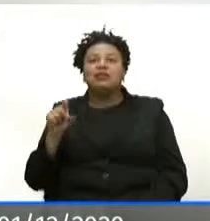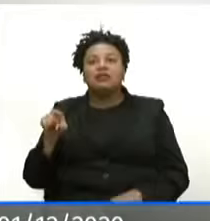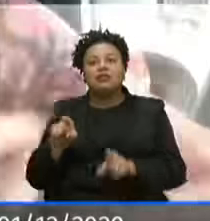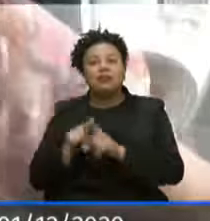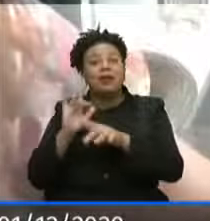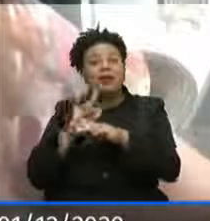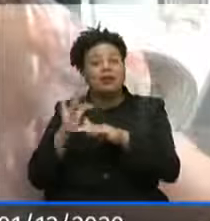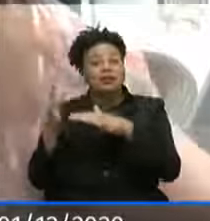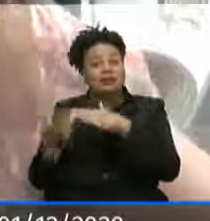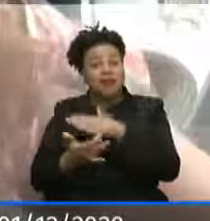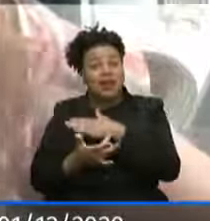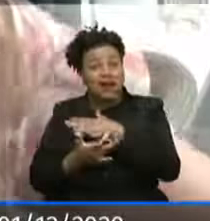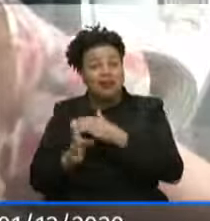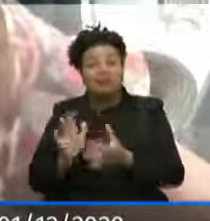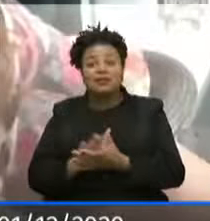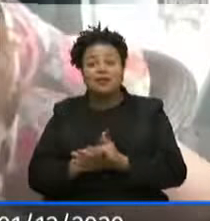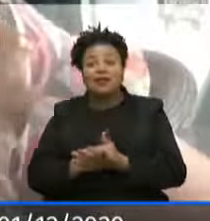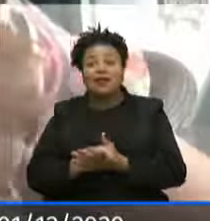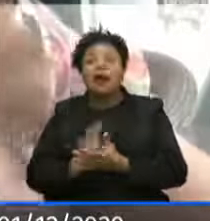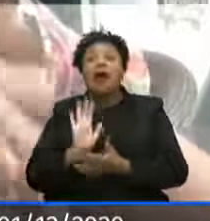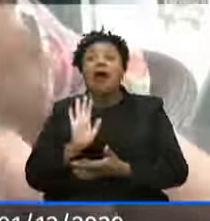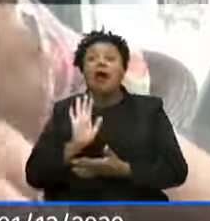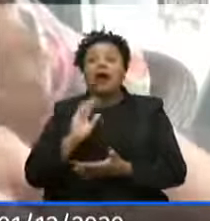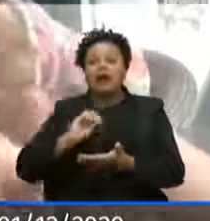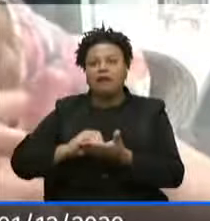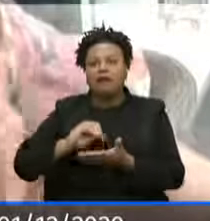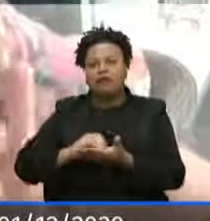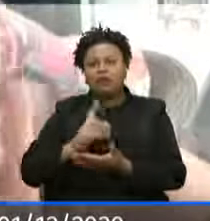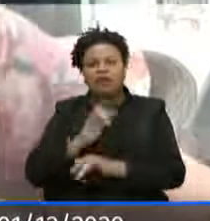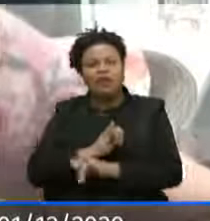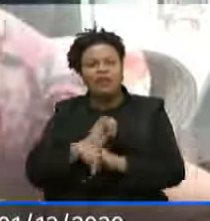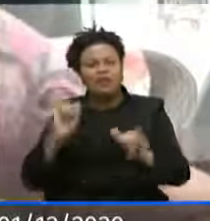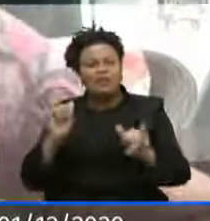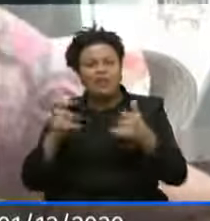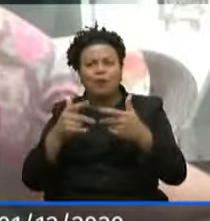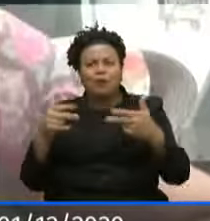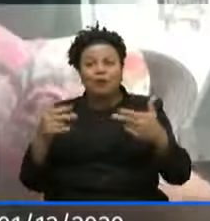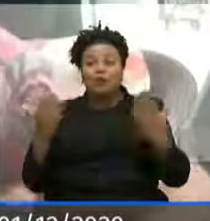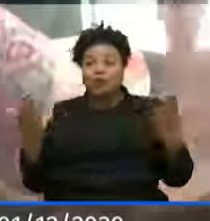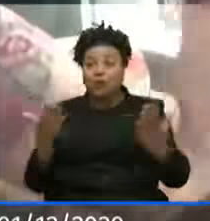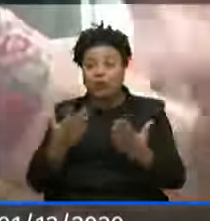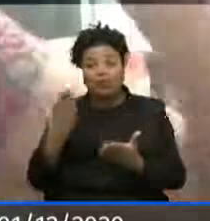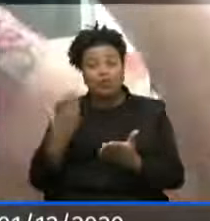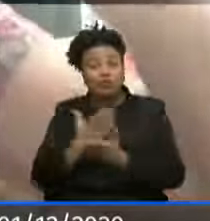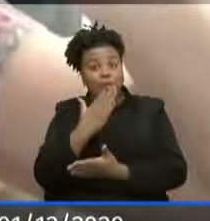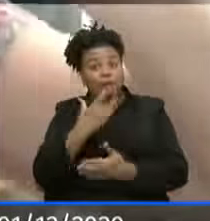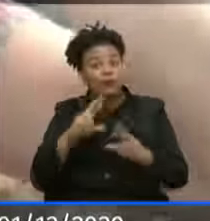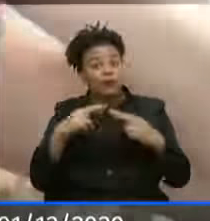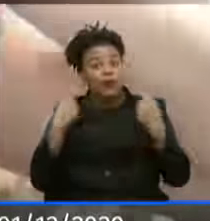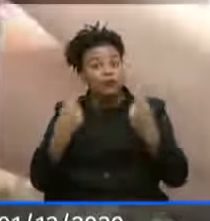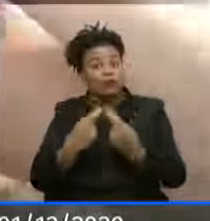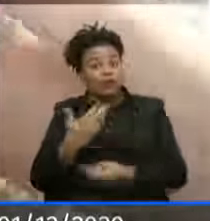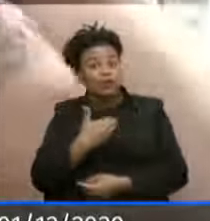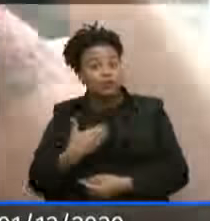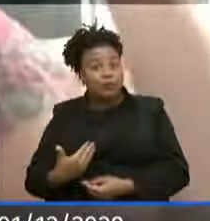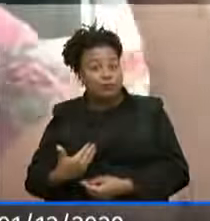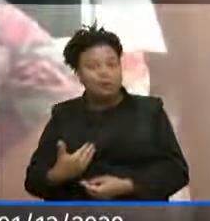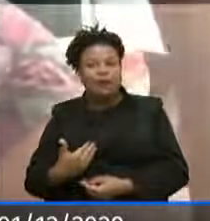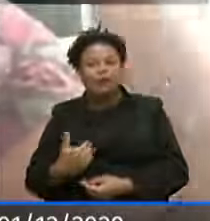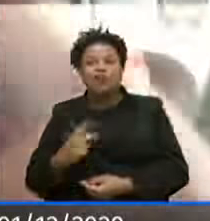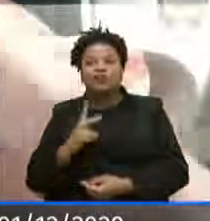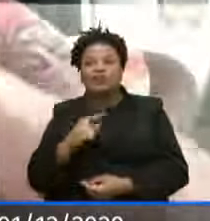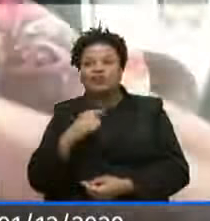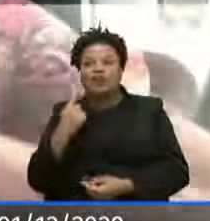pelas redes sociais. Ai, faltou eu fazer um registro. Bom, então hoje nós aprovamos a audiência pública do calendário, vamos